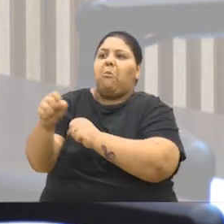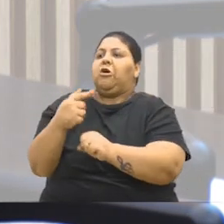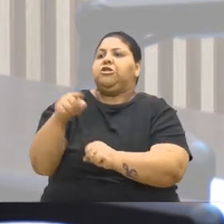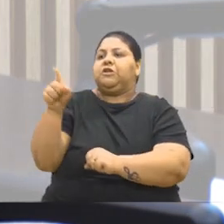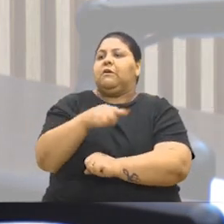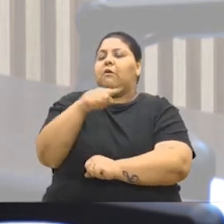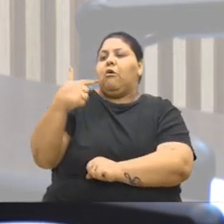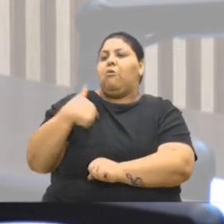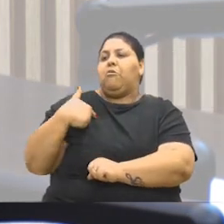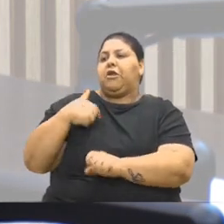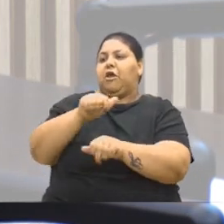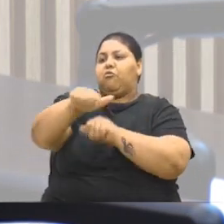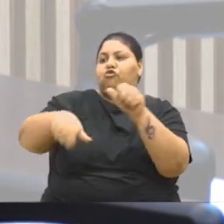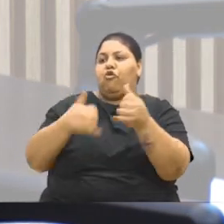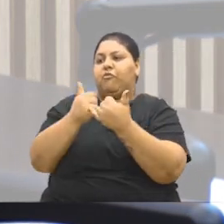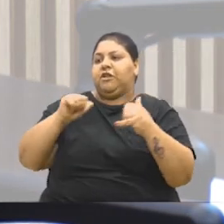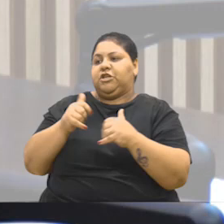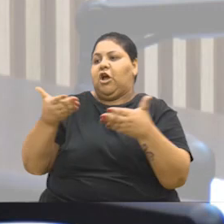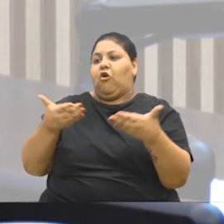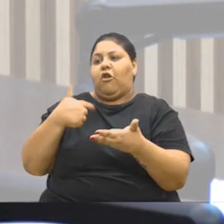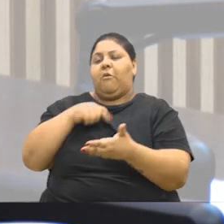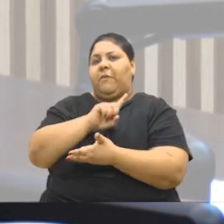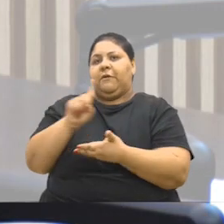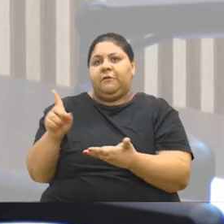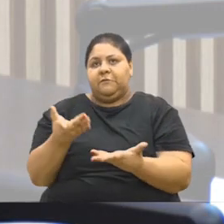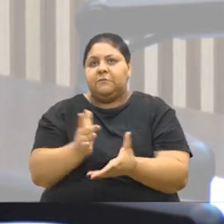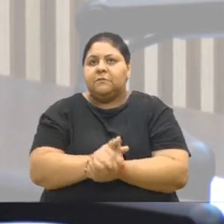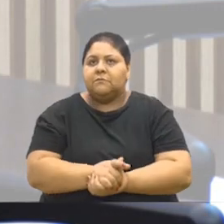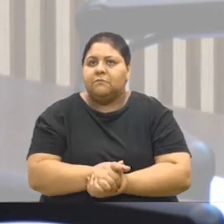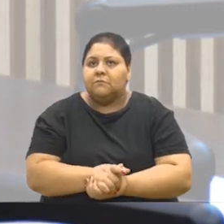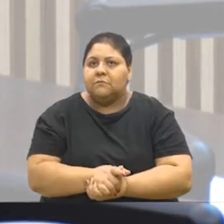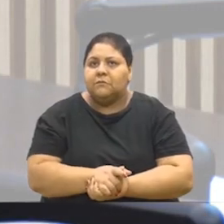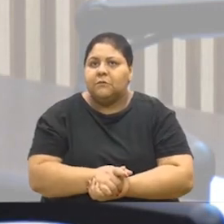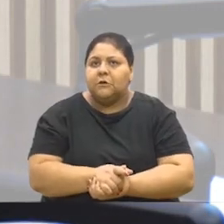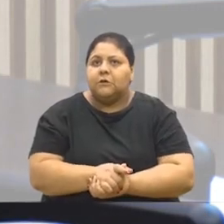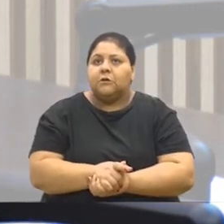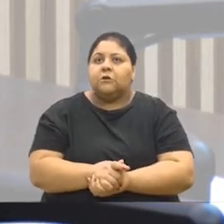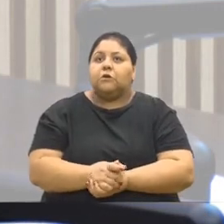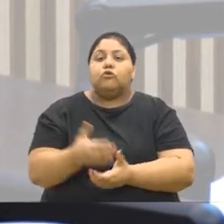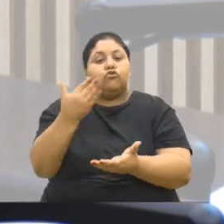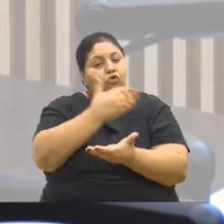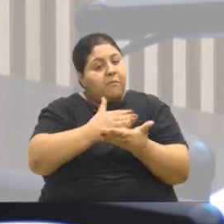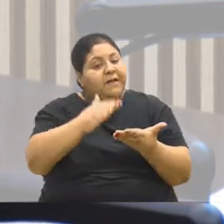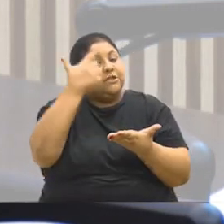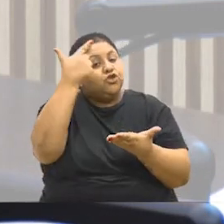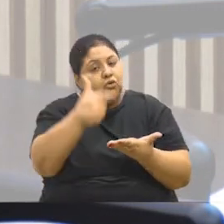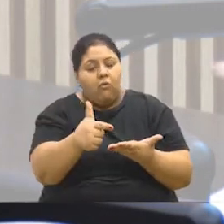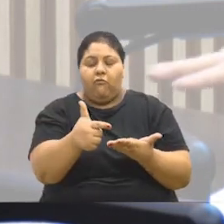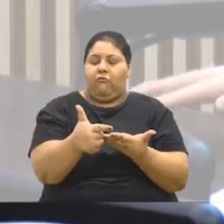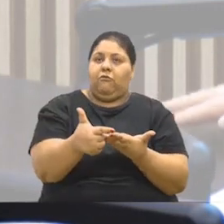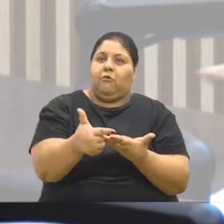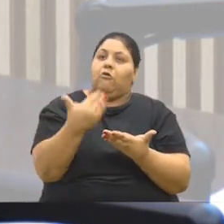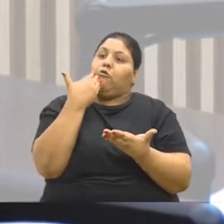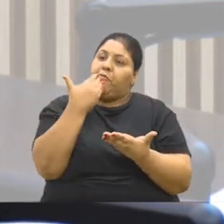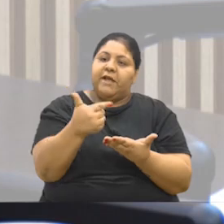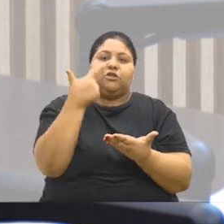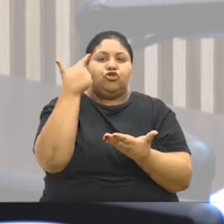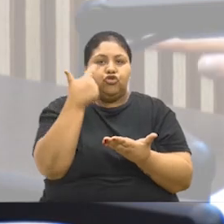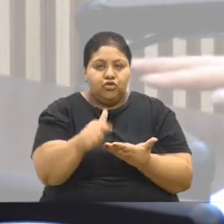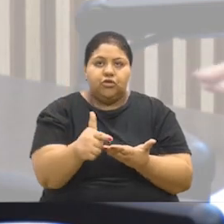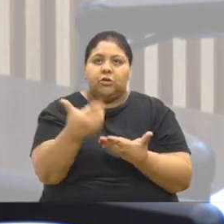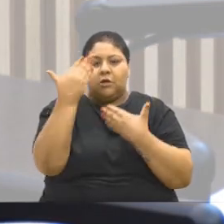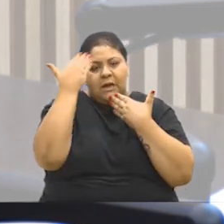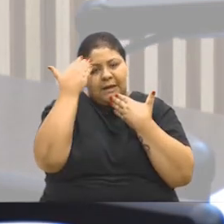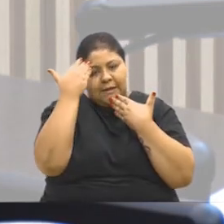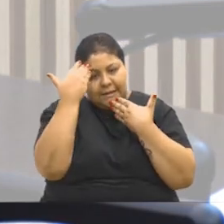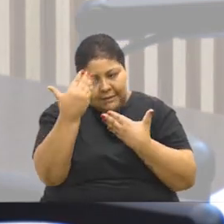porque mudou a minha energia, agora ele não cabe mais para mim, ele não serve mais para mim. Aí no outro dia tu vai lá e tu começa tudo de novo. Tu pede de novo, né? Tu